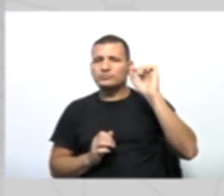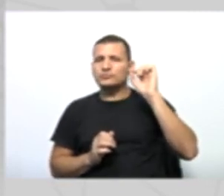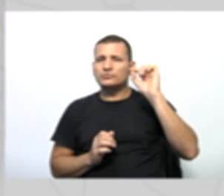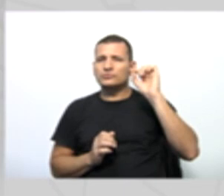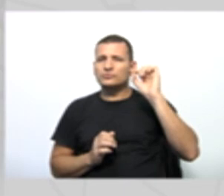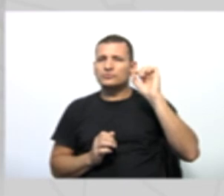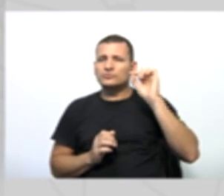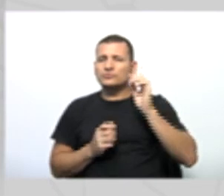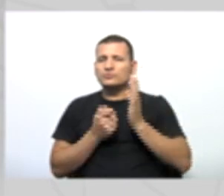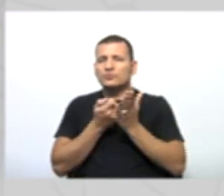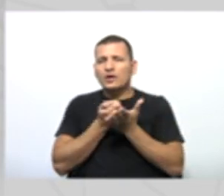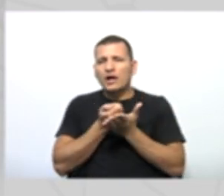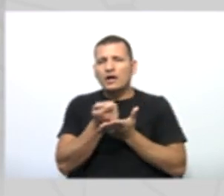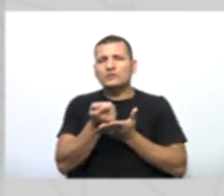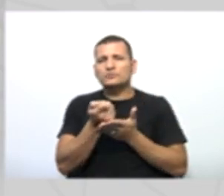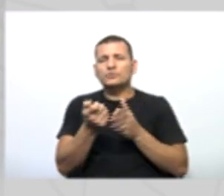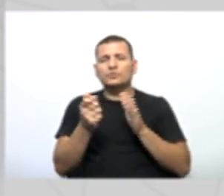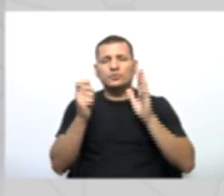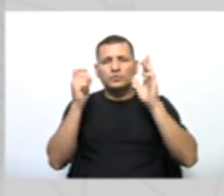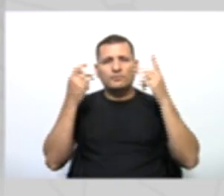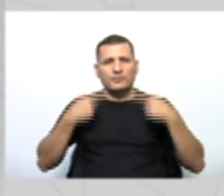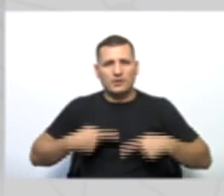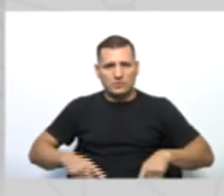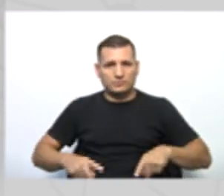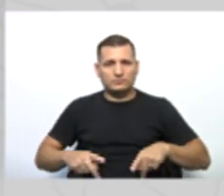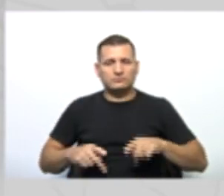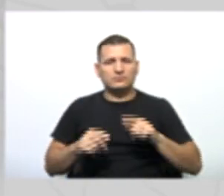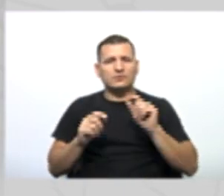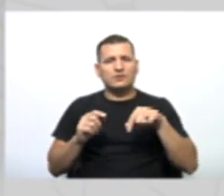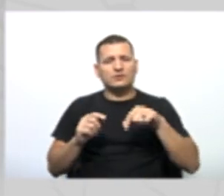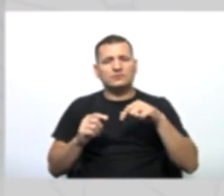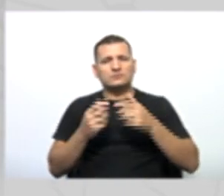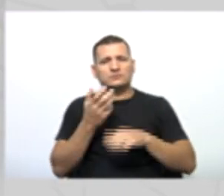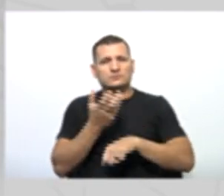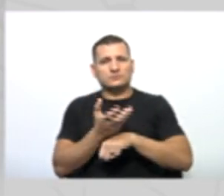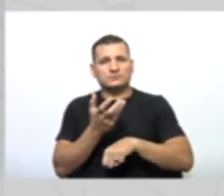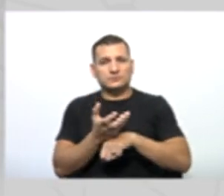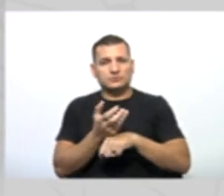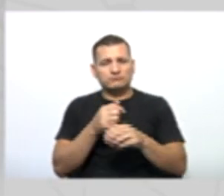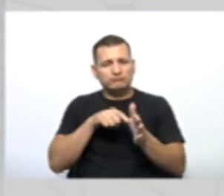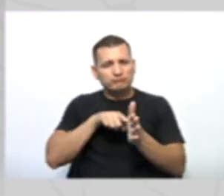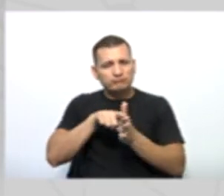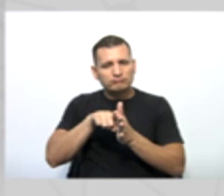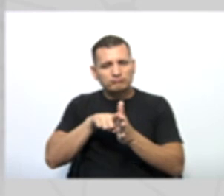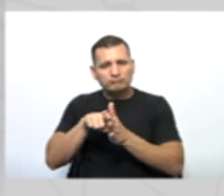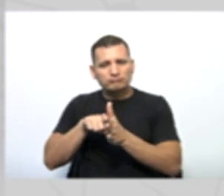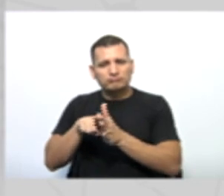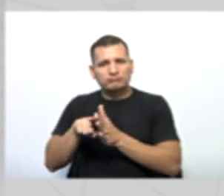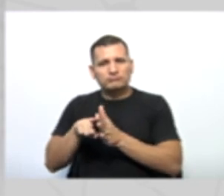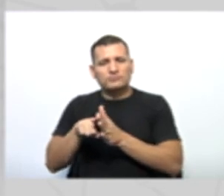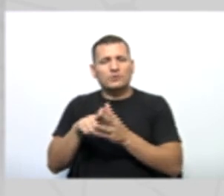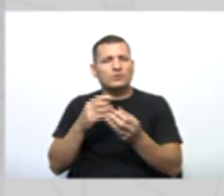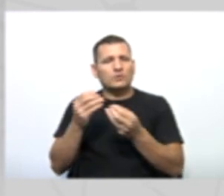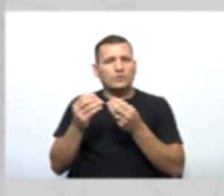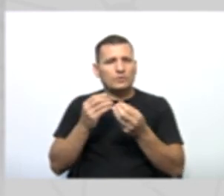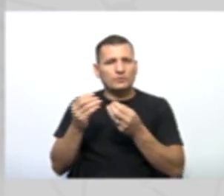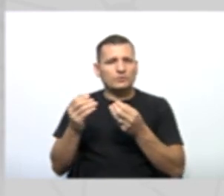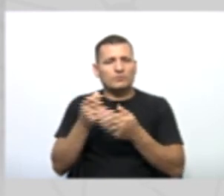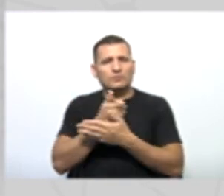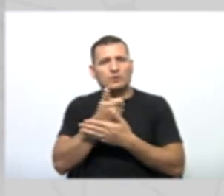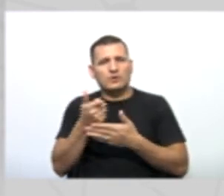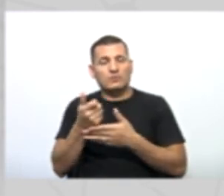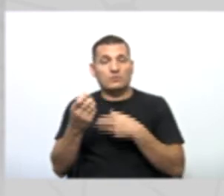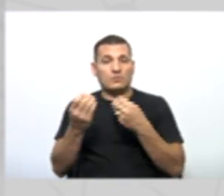humano, disciplina filosófica que investiga o que é a moral, como ela se fundamenta e se aplica.